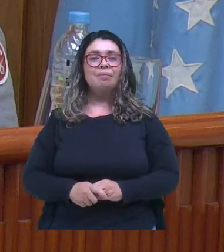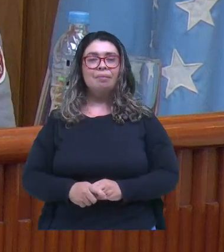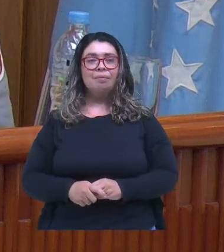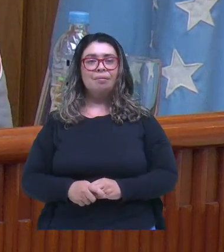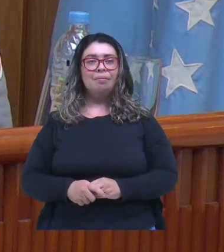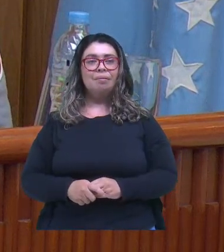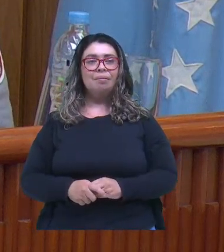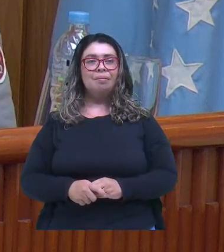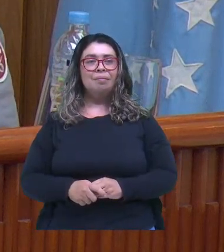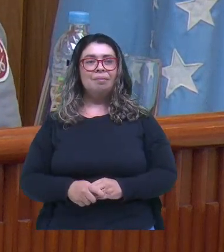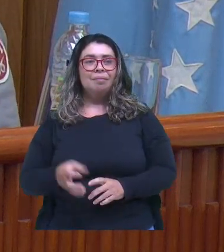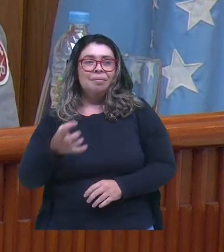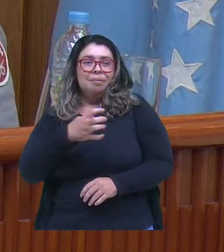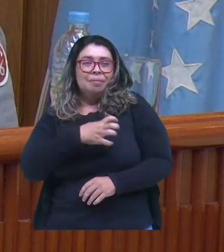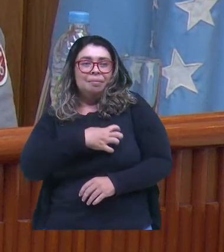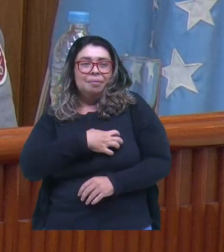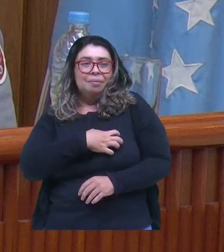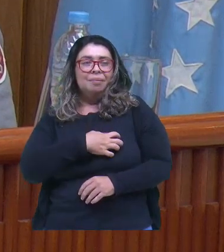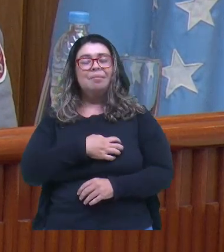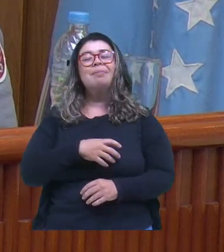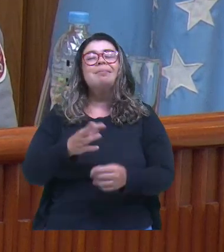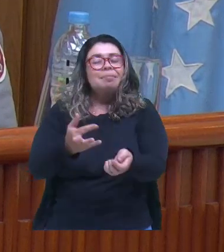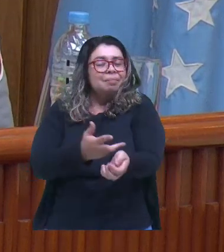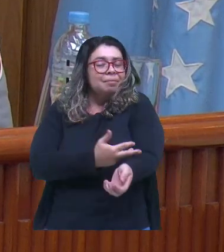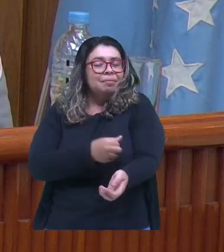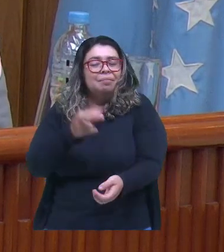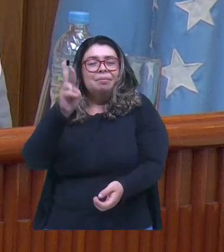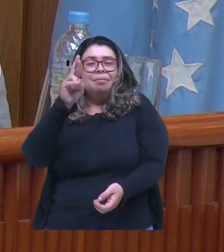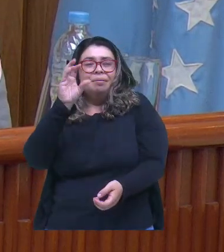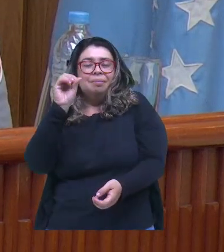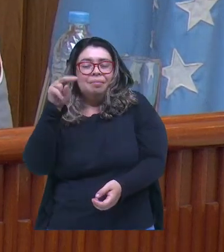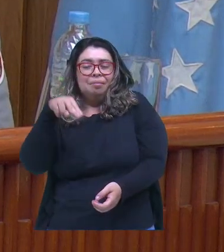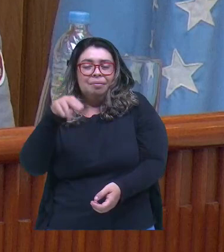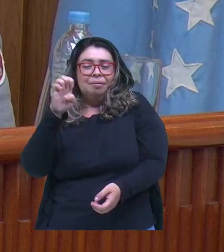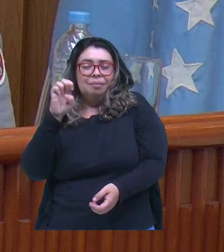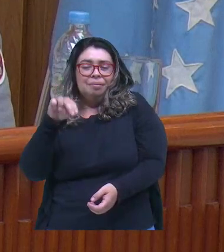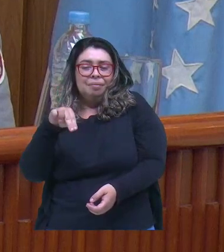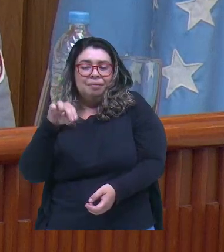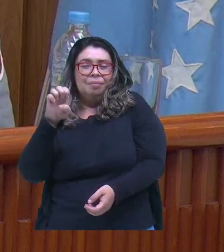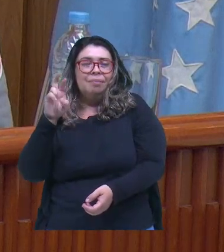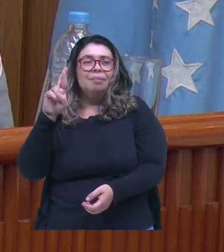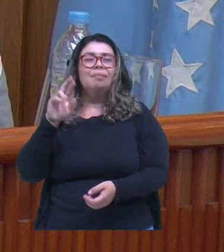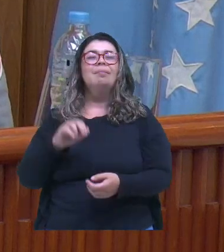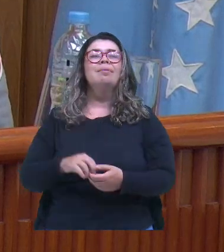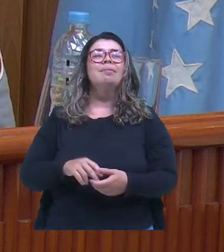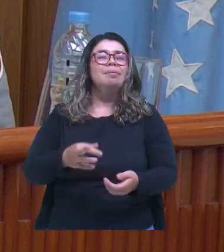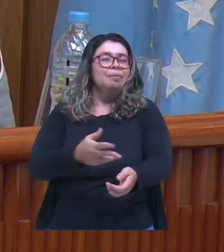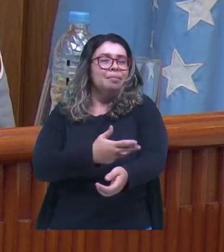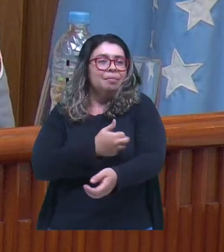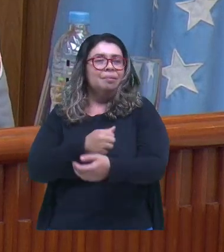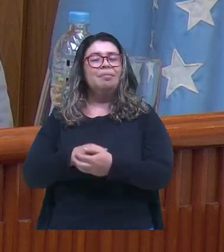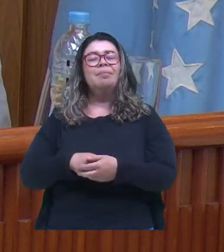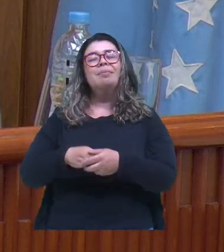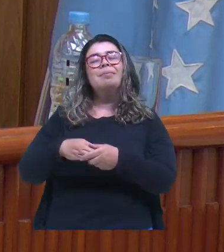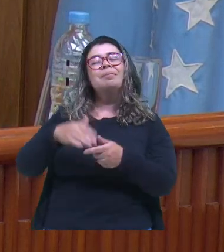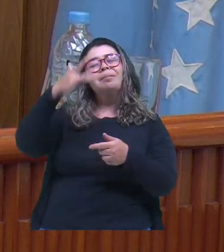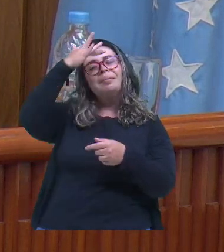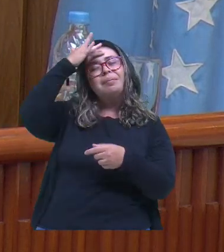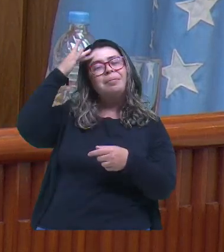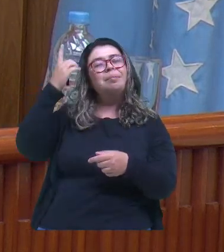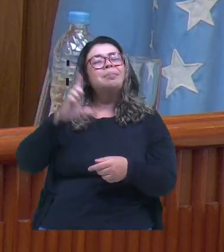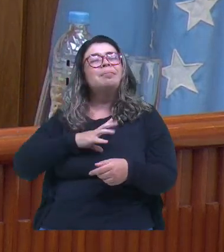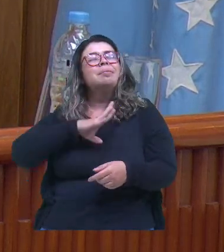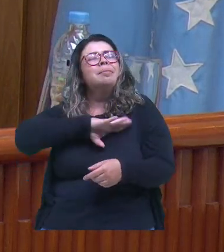Deu para sentir a emoção do Rony, a emoção de um profissional que se despoja, que tem amor